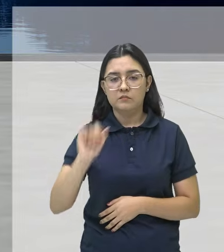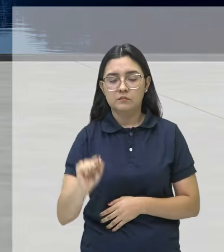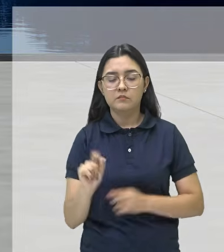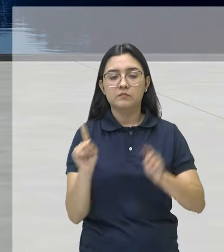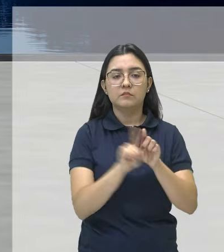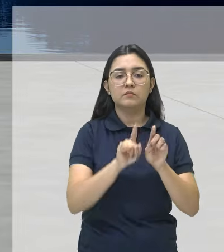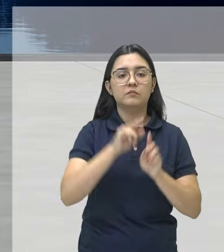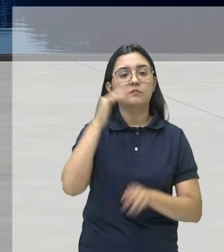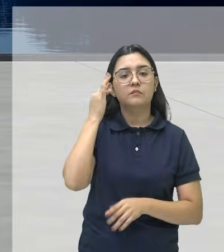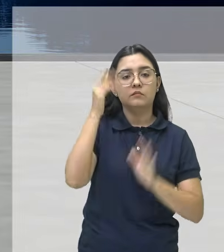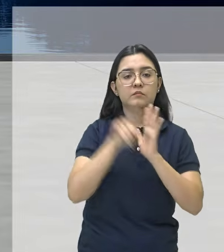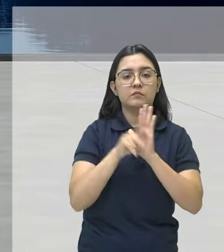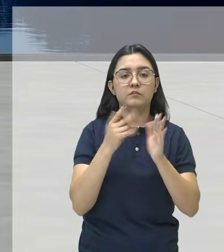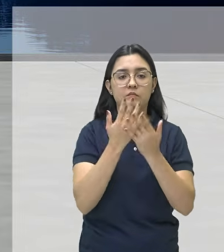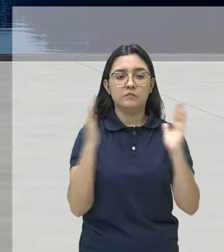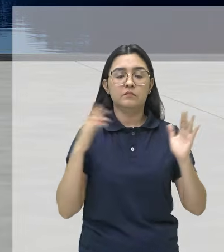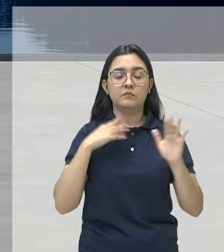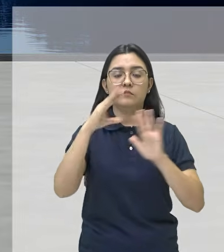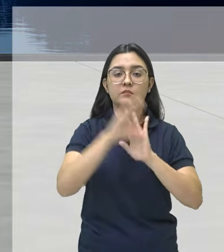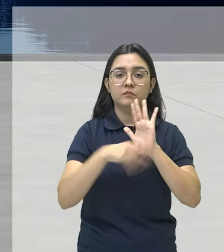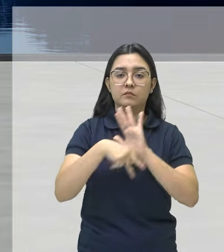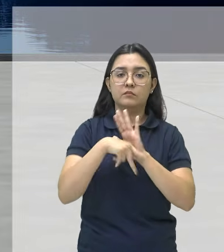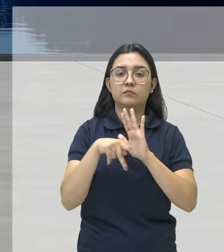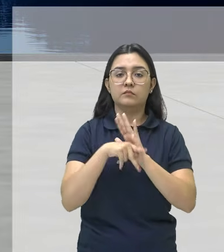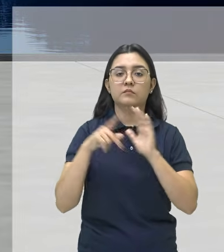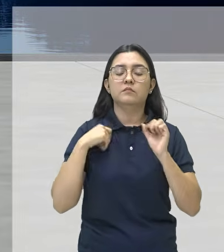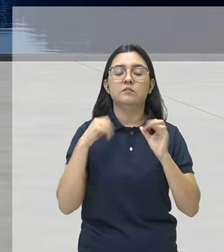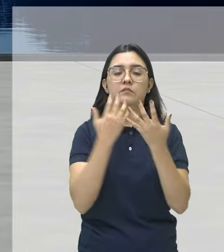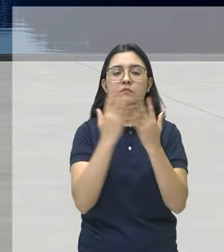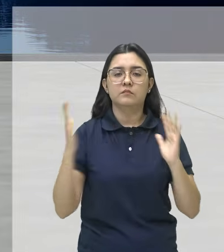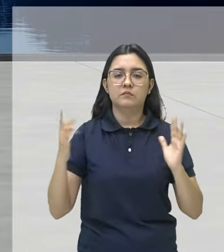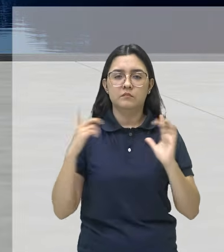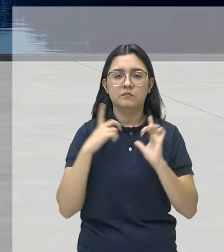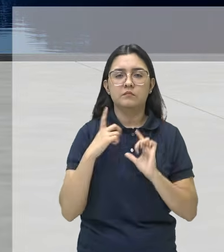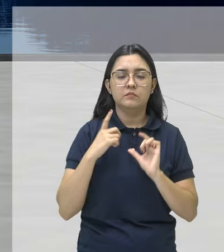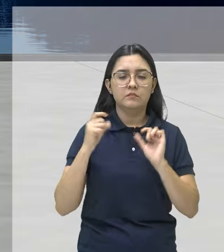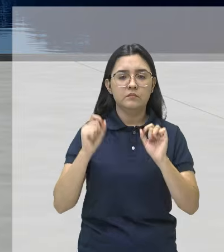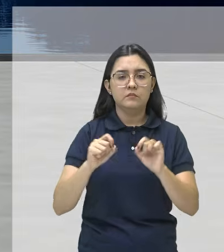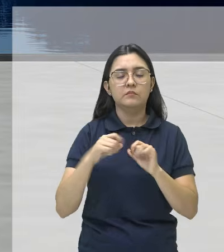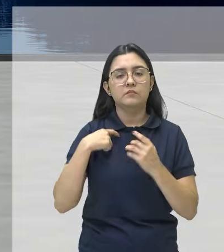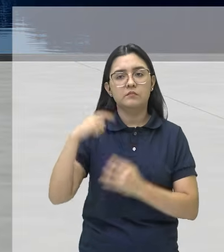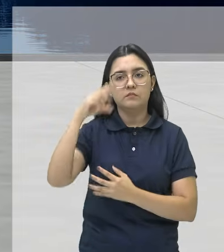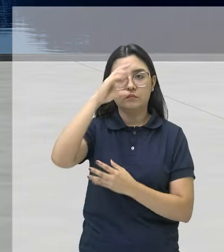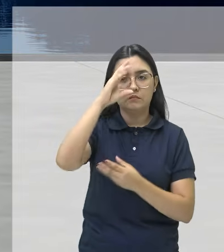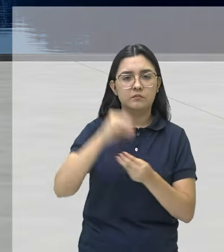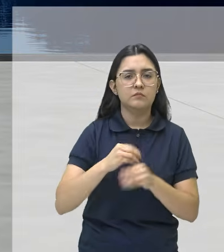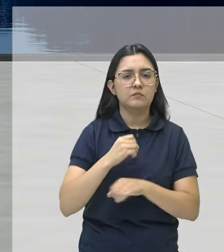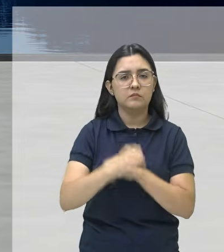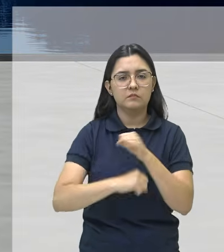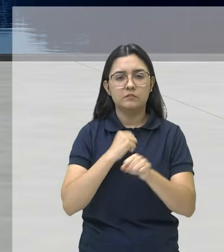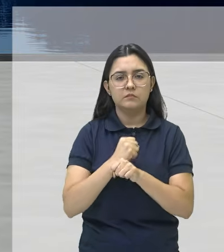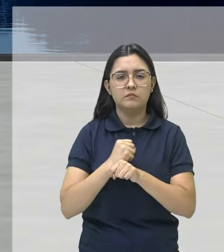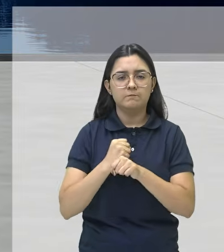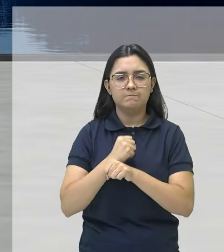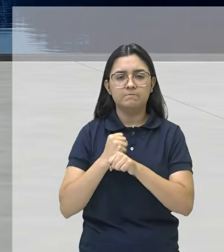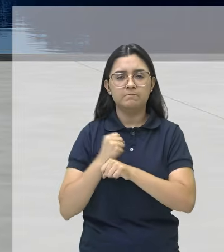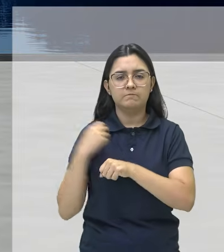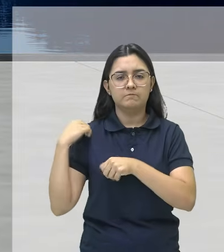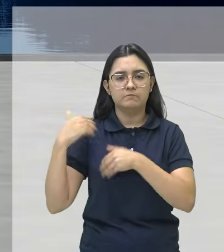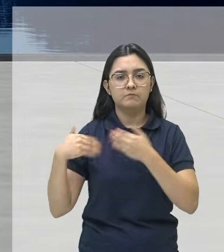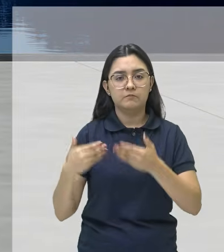de natureza tem sido interpretado há muitos e muitos anos. Só